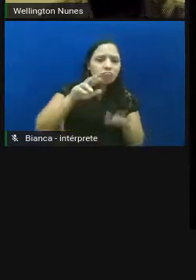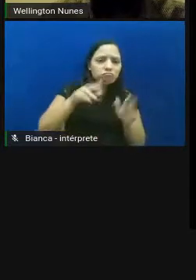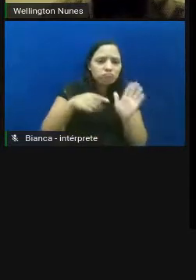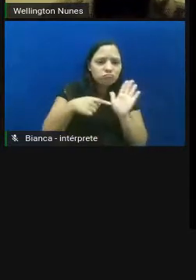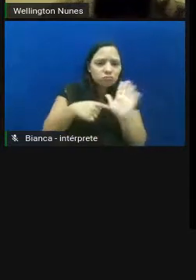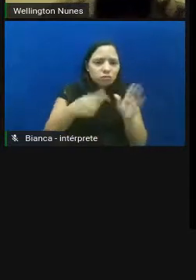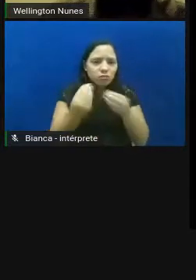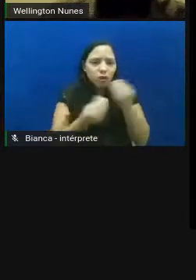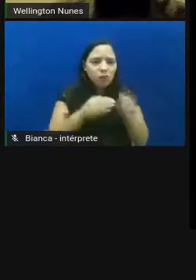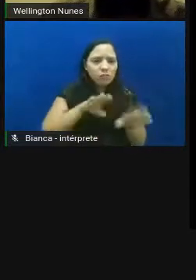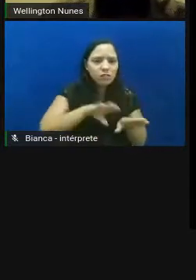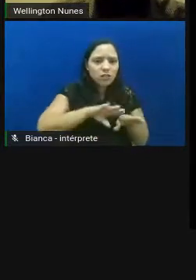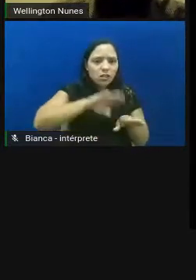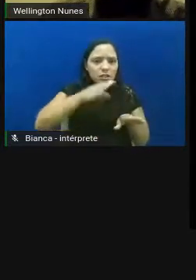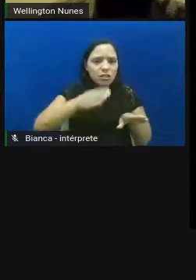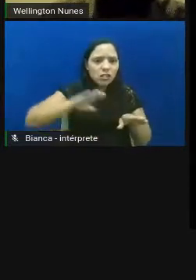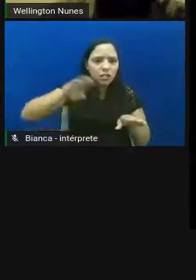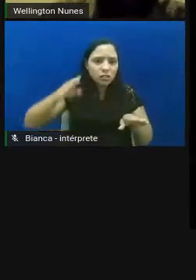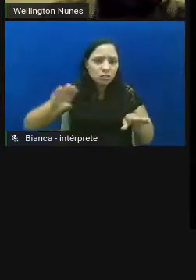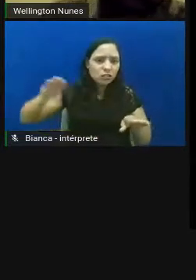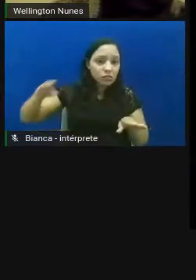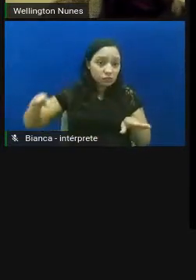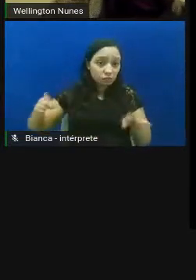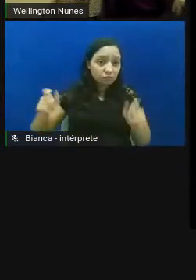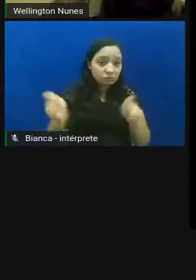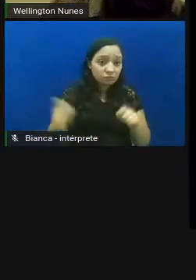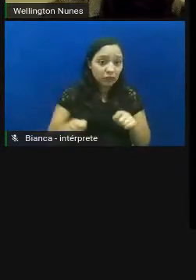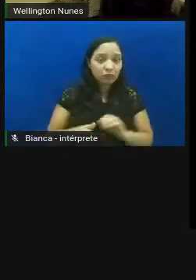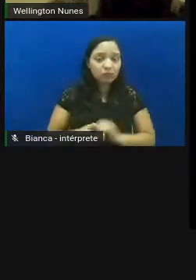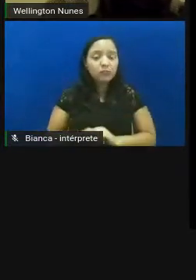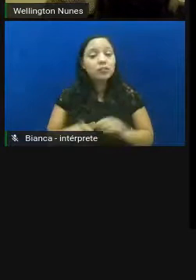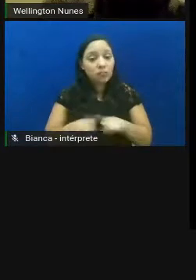terreno, assim como em bacias hidrográficas.